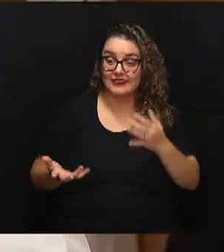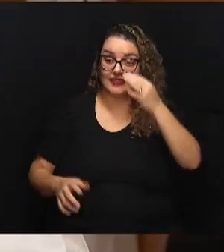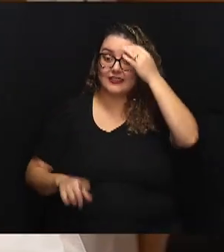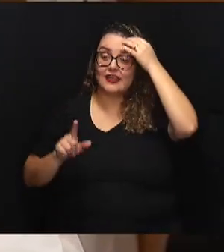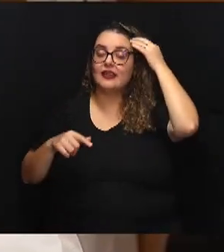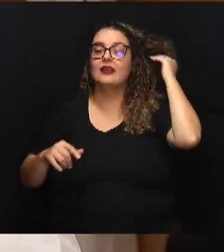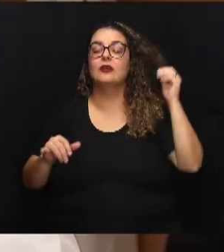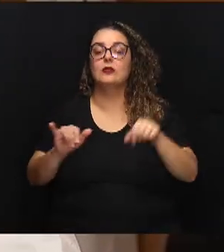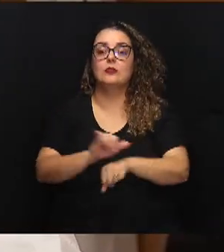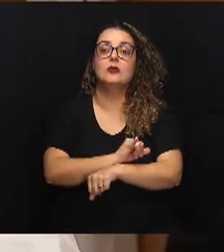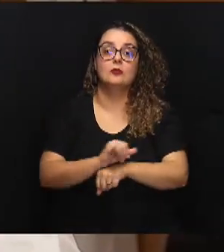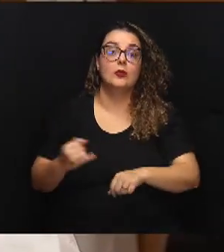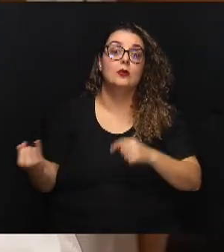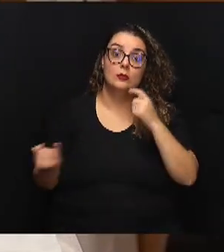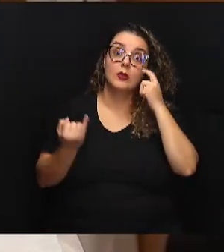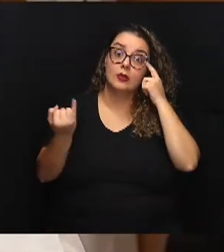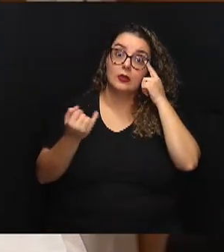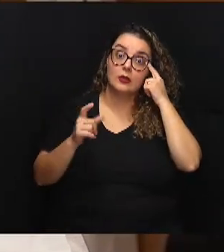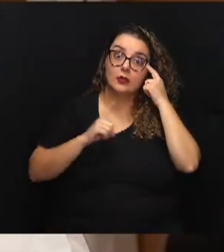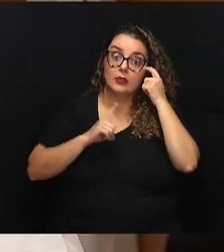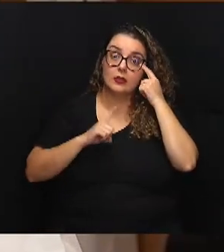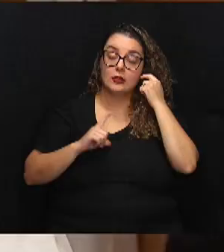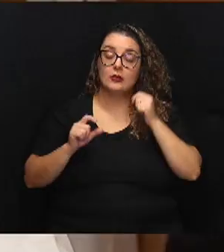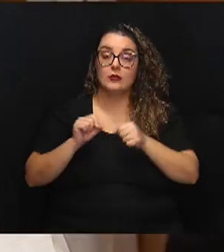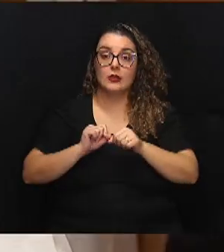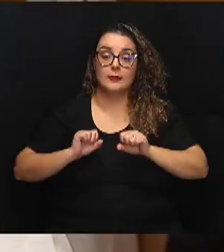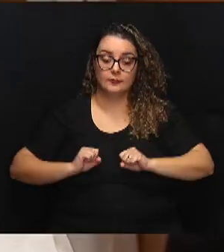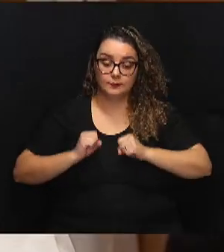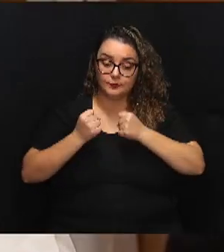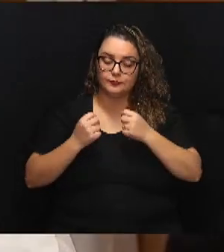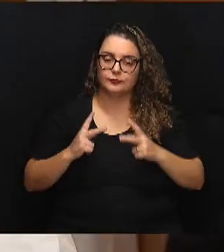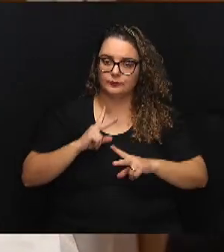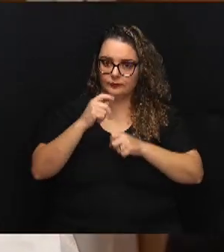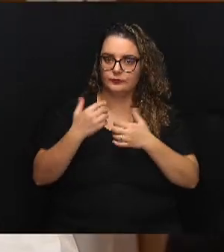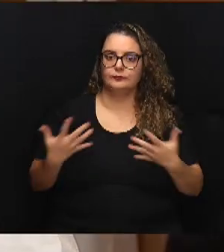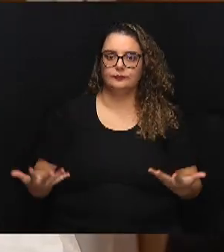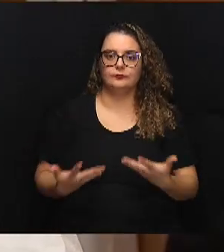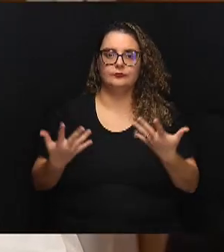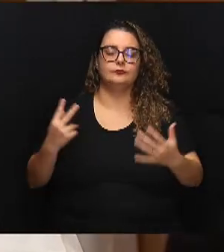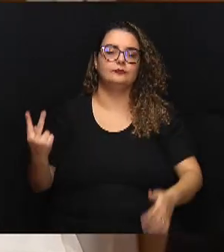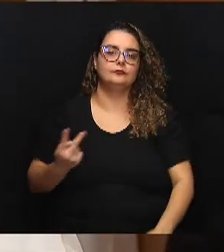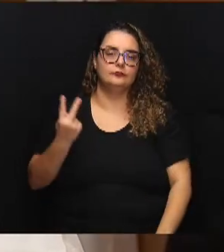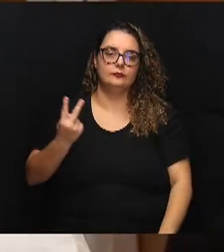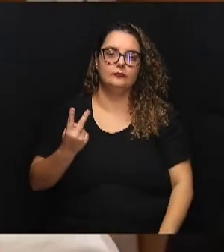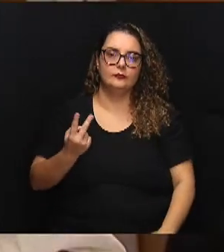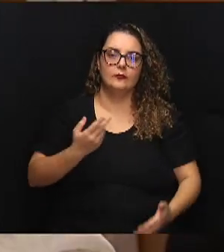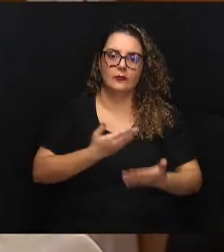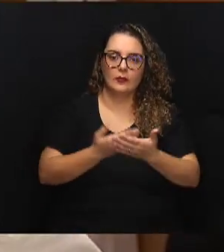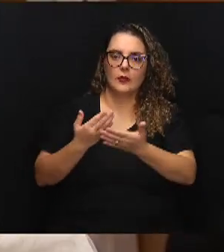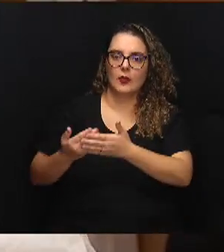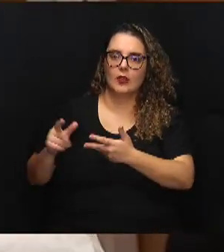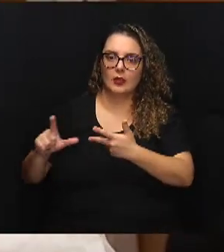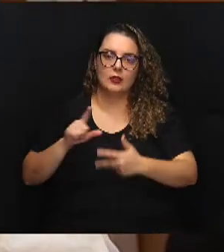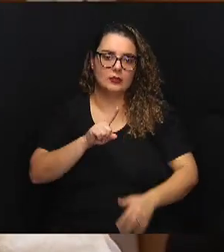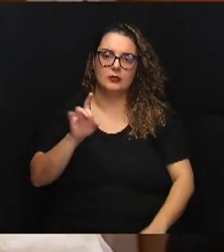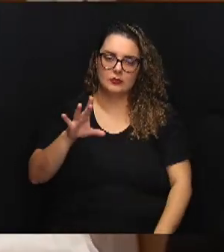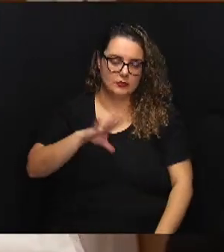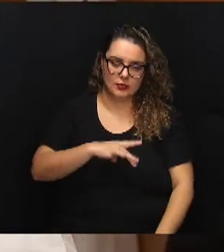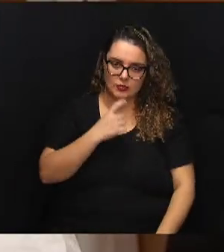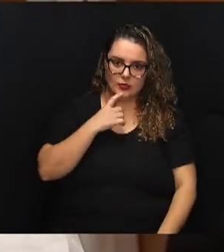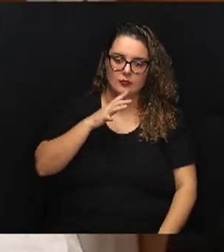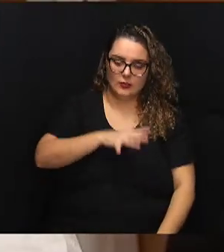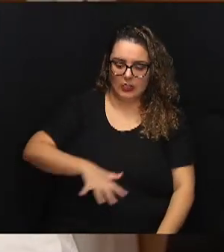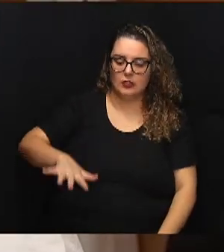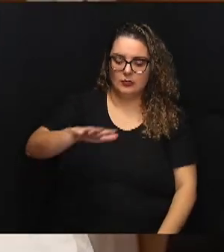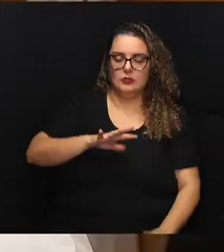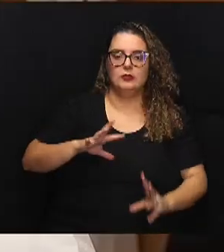ferramenta importantíssima, A gente tem feito todo um esforço para fortalecer e valorizar a Escola do Legislativo, não só de Campinas, mas da região.